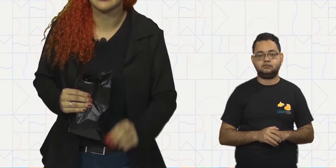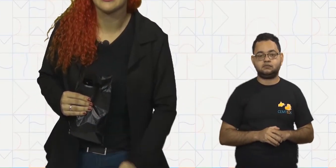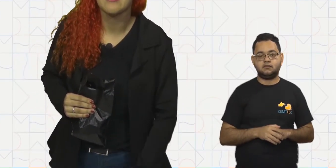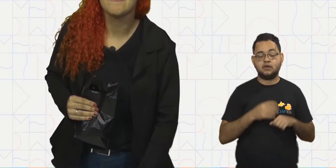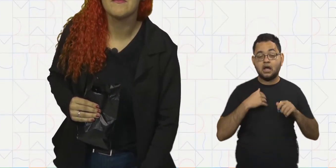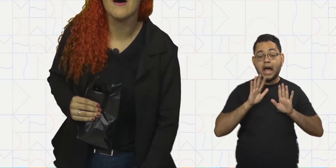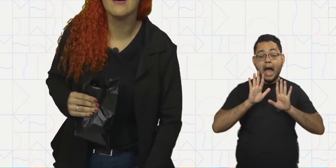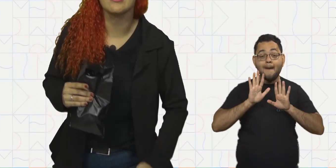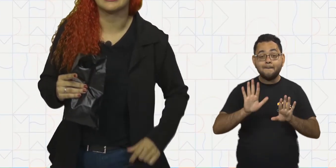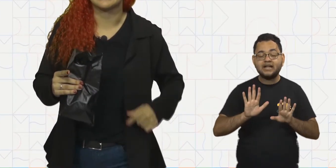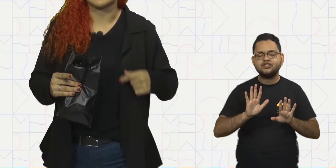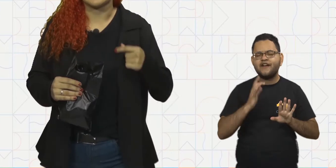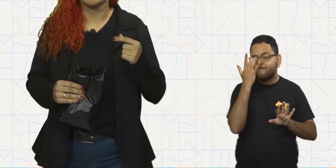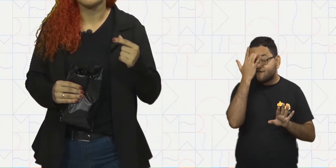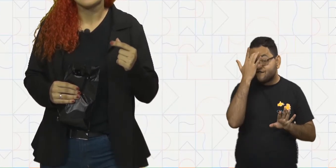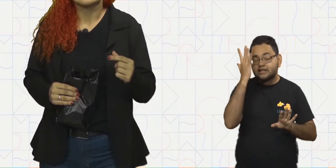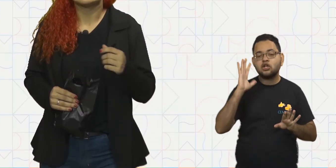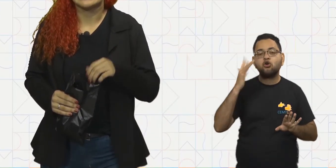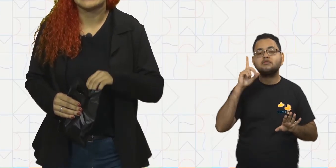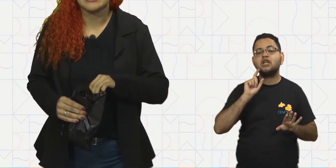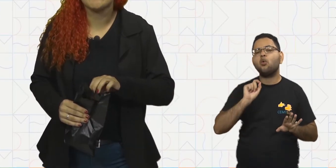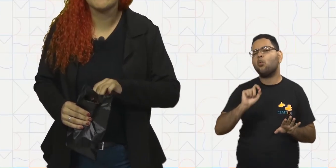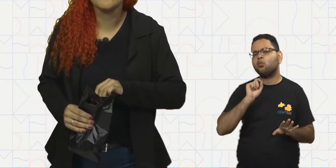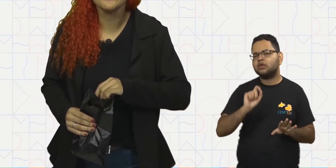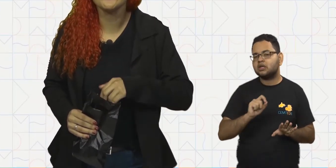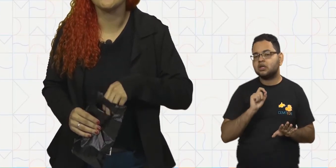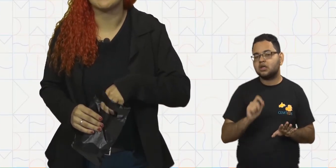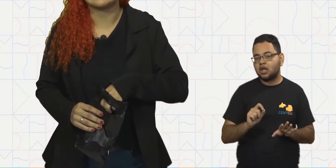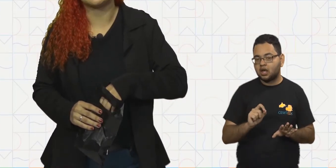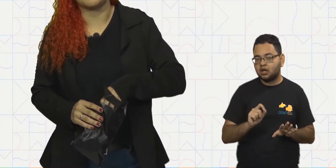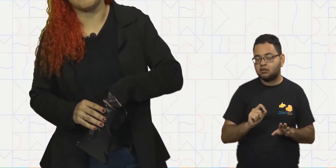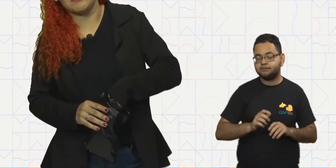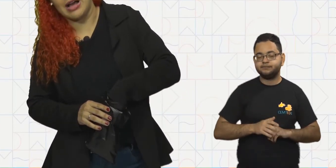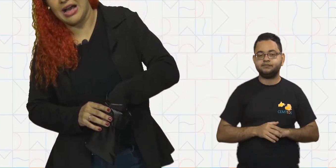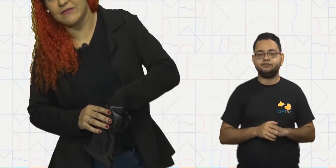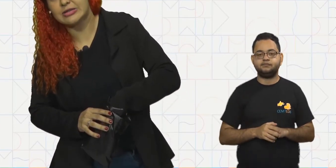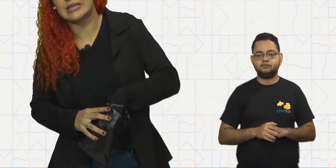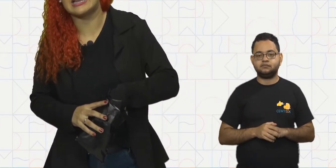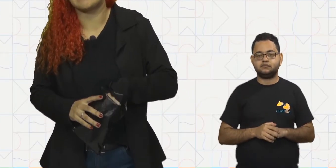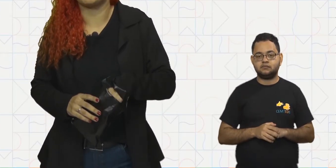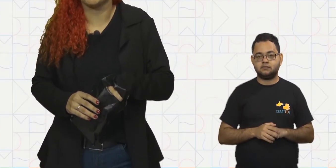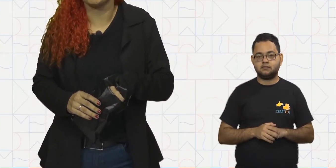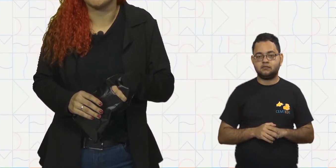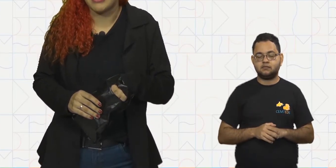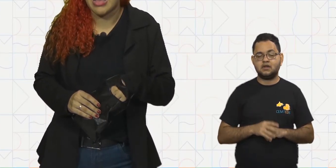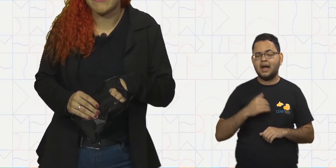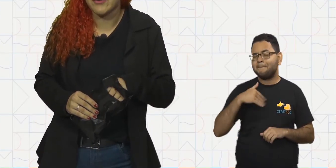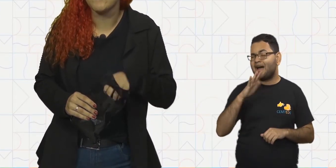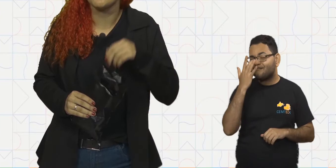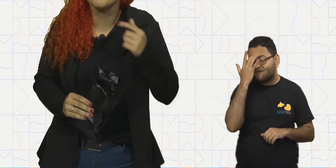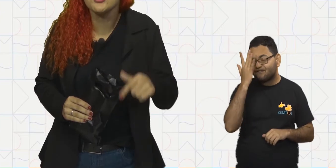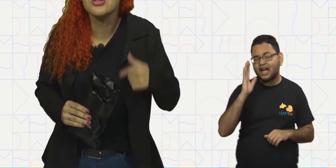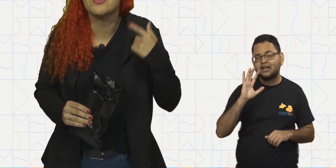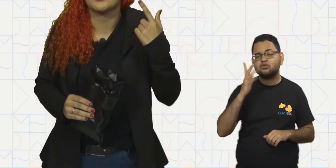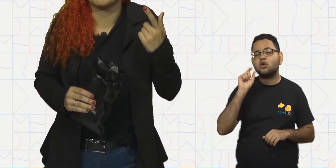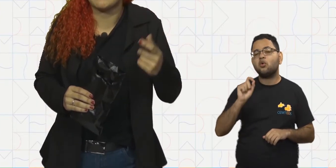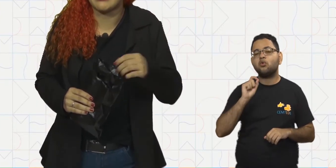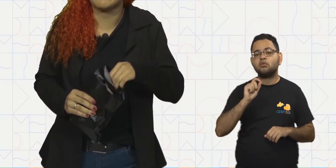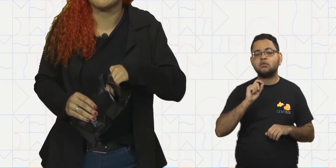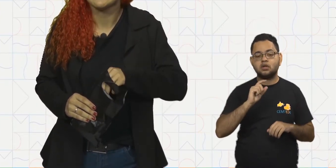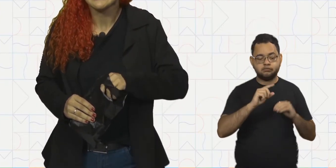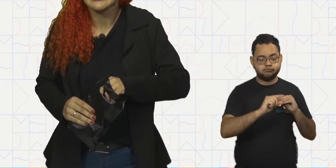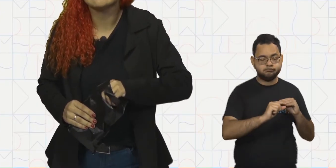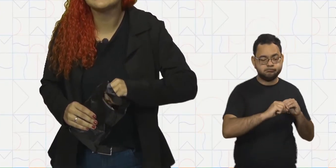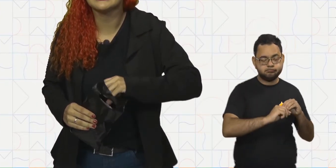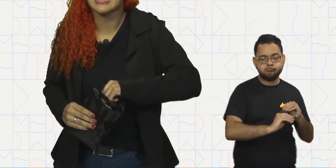vermelha porém seria muito mais provável seria provável muito